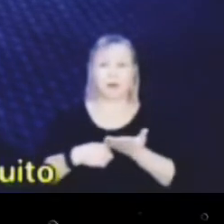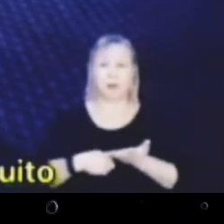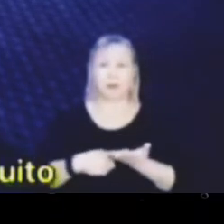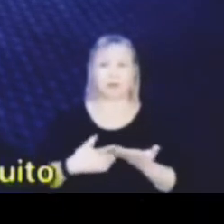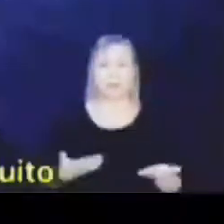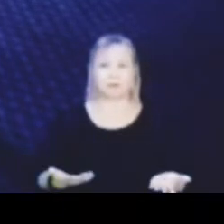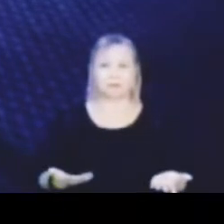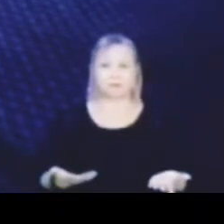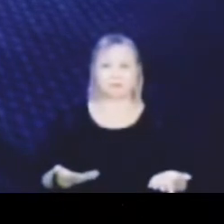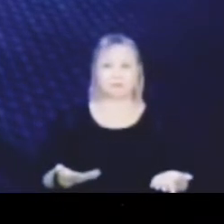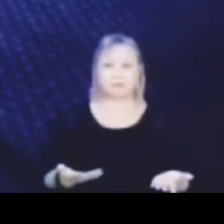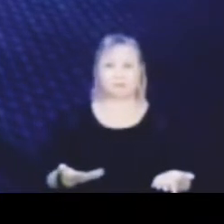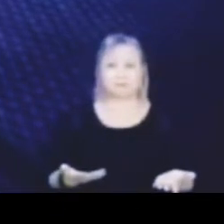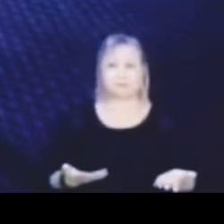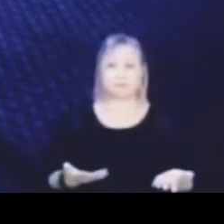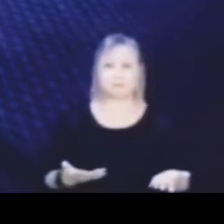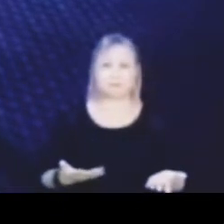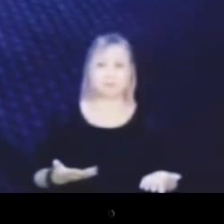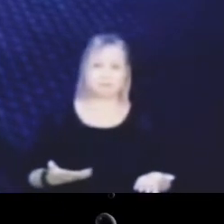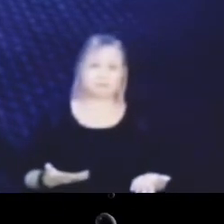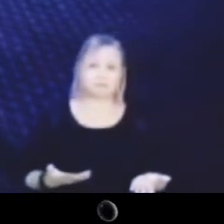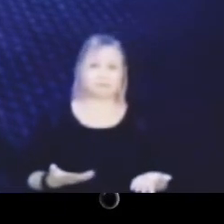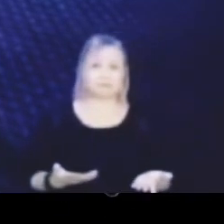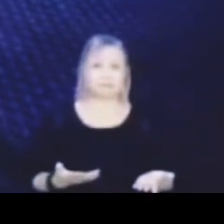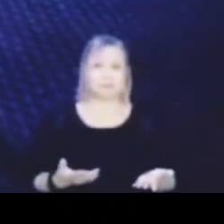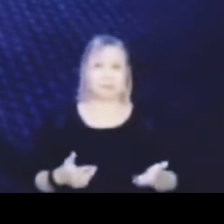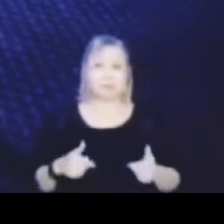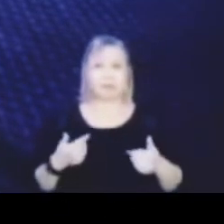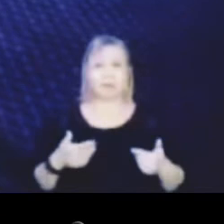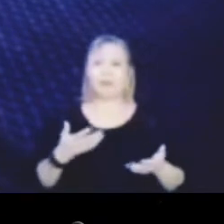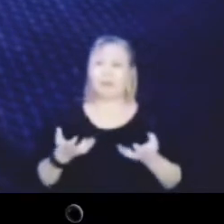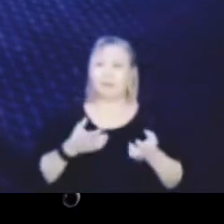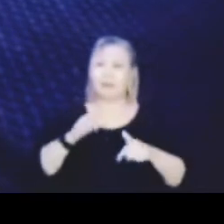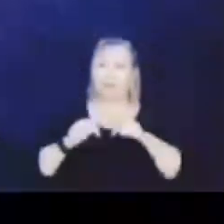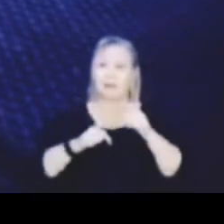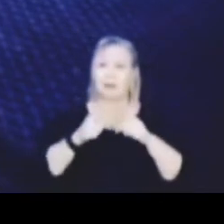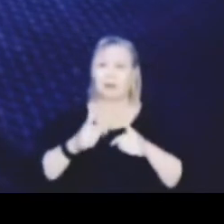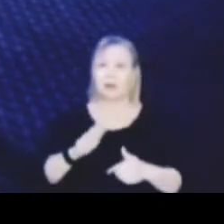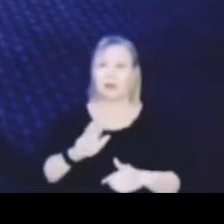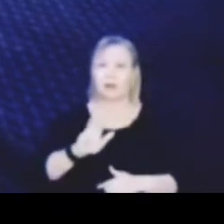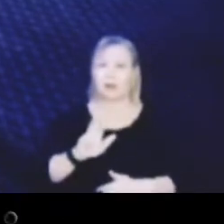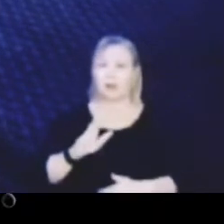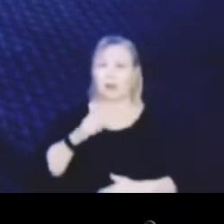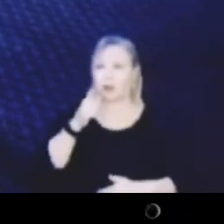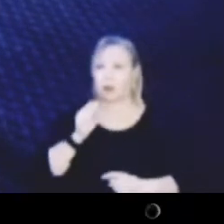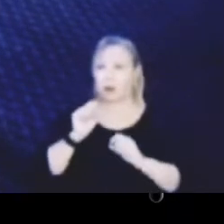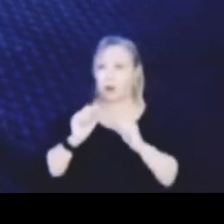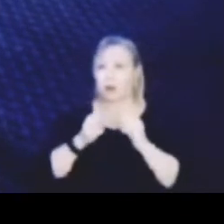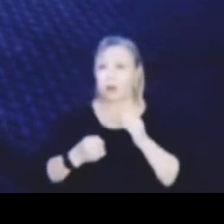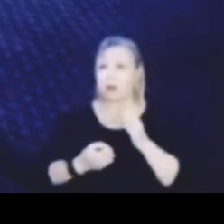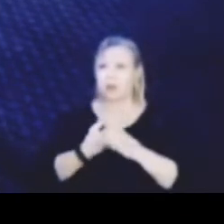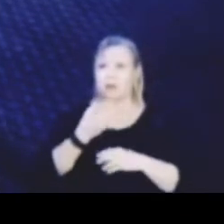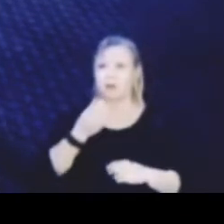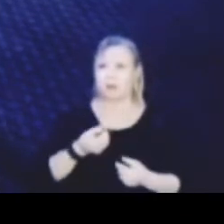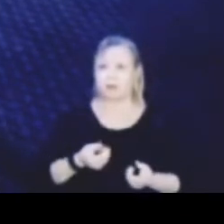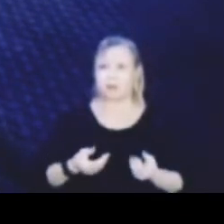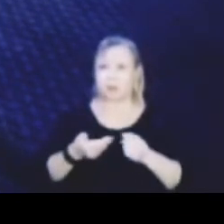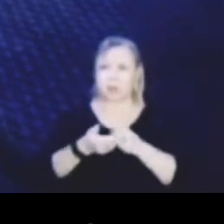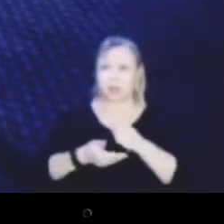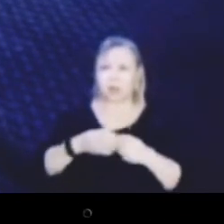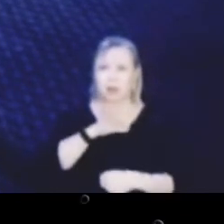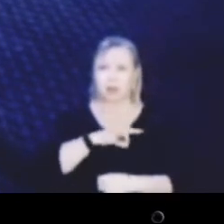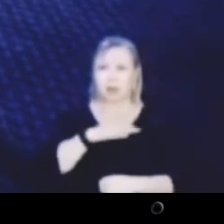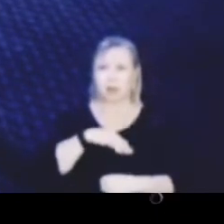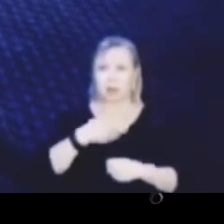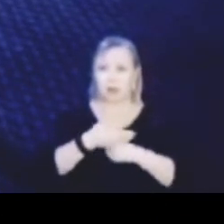continuarei trabalhando muito para que Lula e Alckmin instituam a renda básica da cidadania